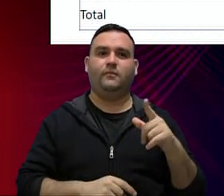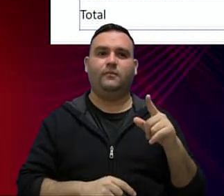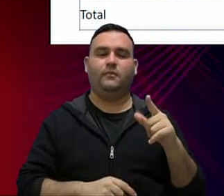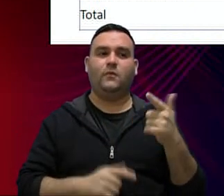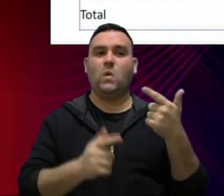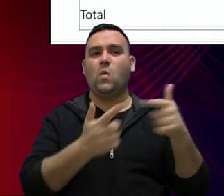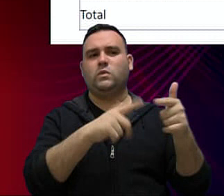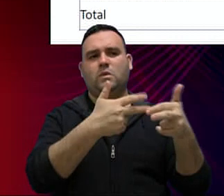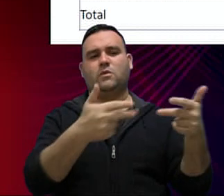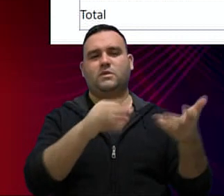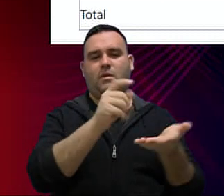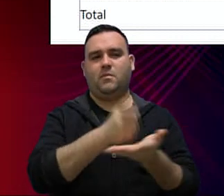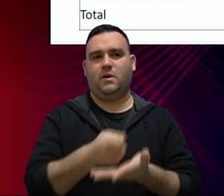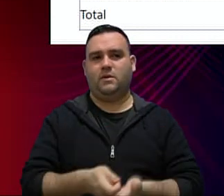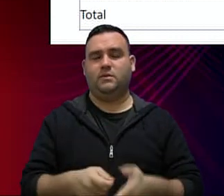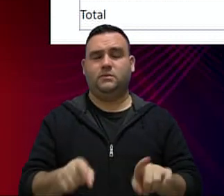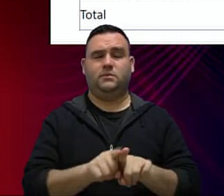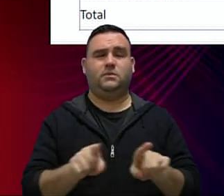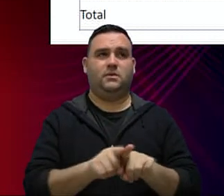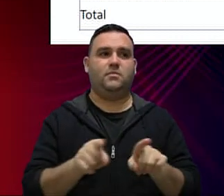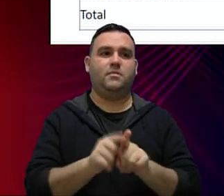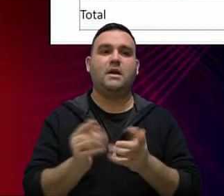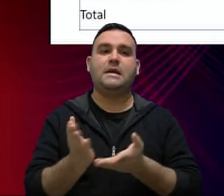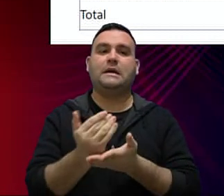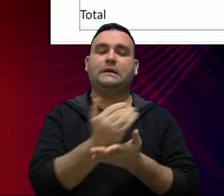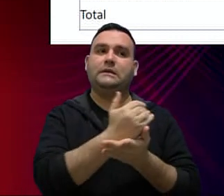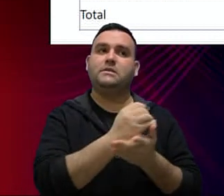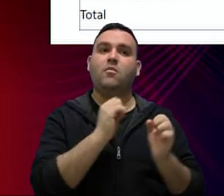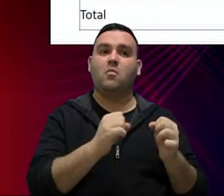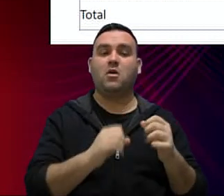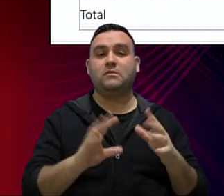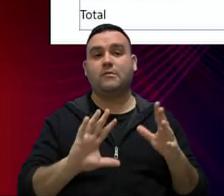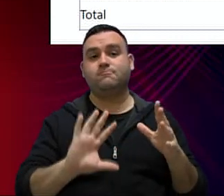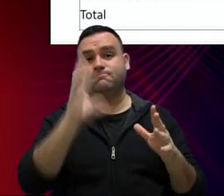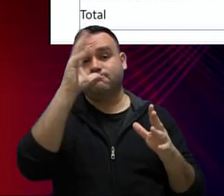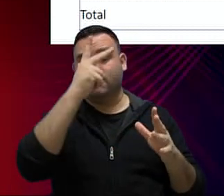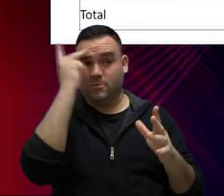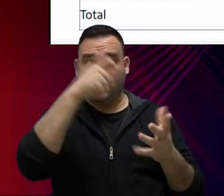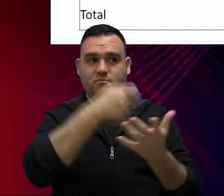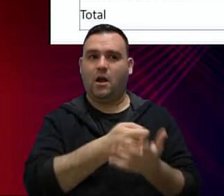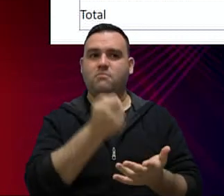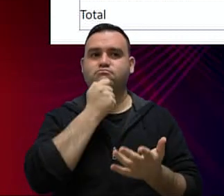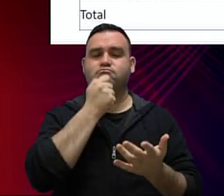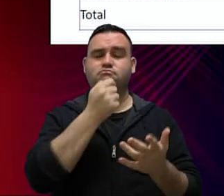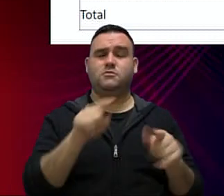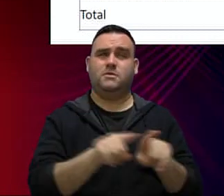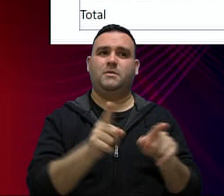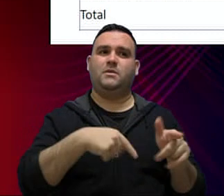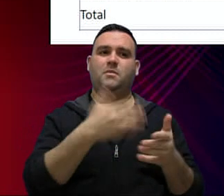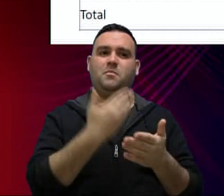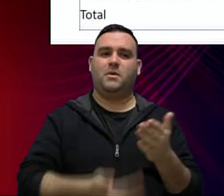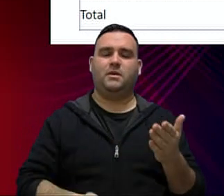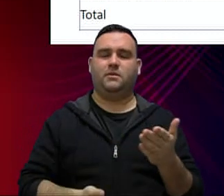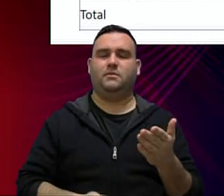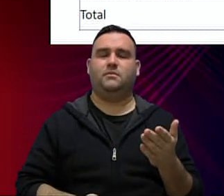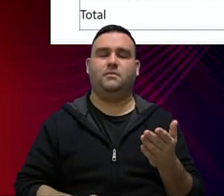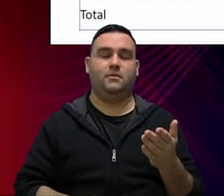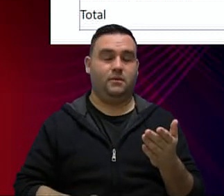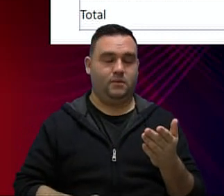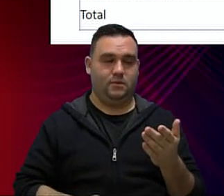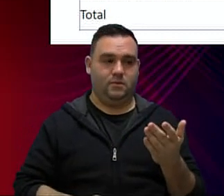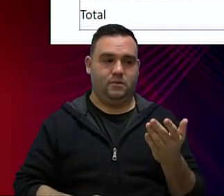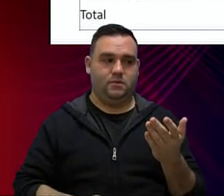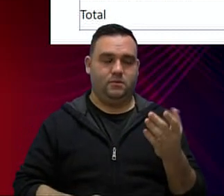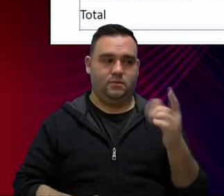outras demandas frustração de arrecadação por que acontece também como é a gente prevê uma